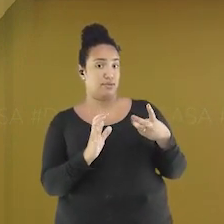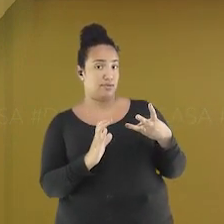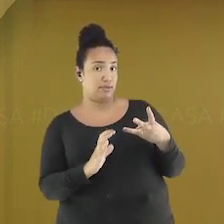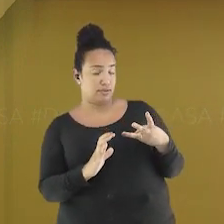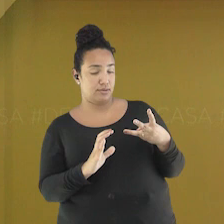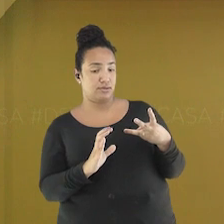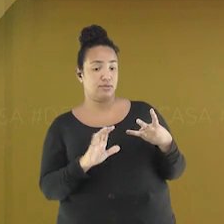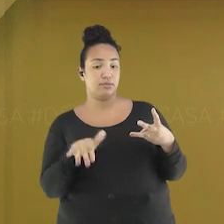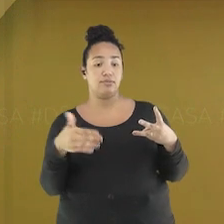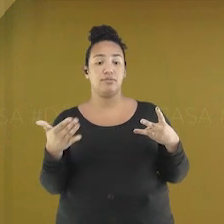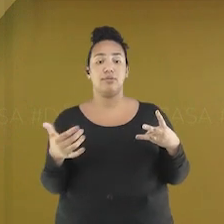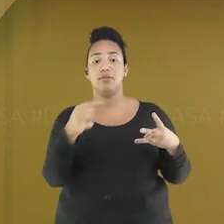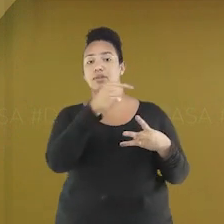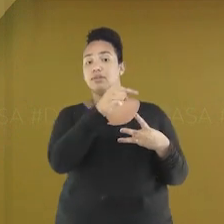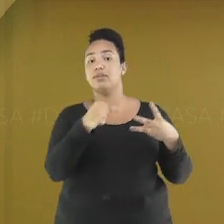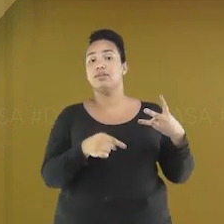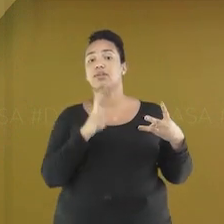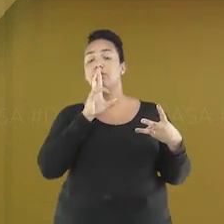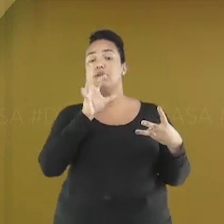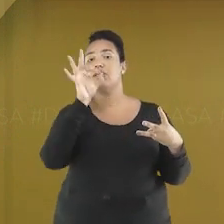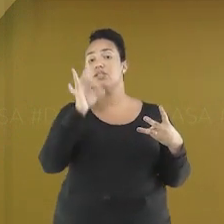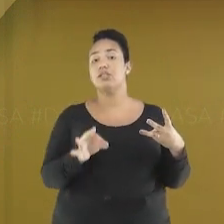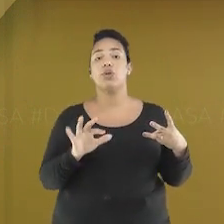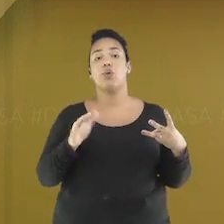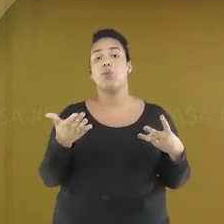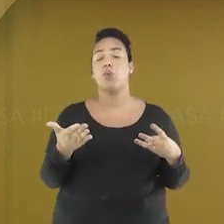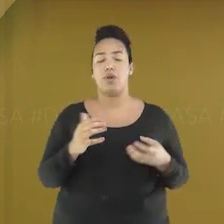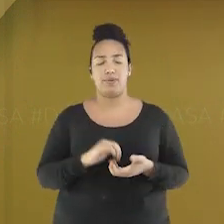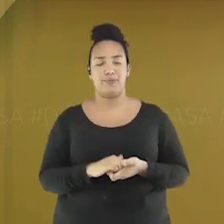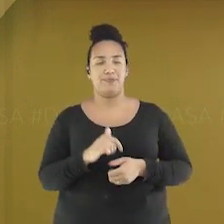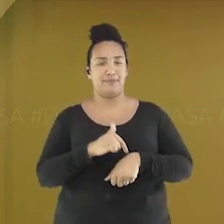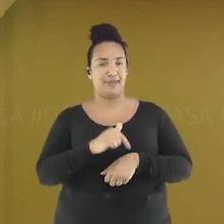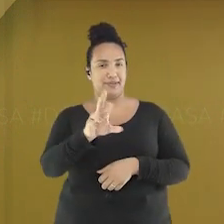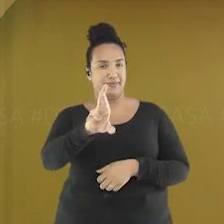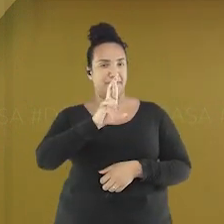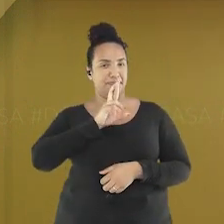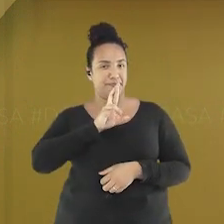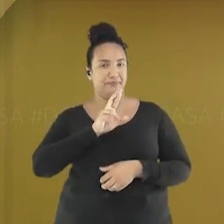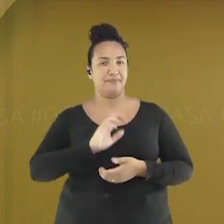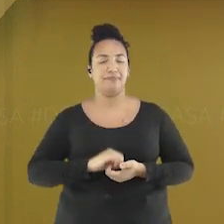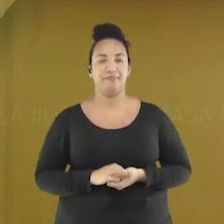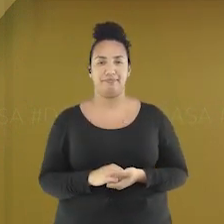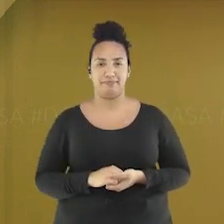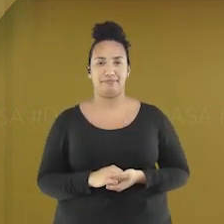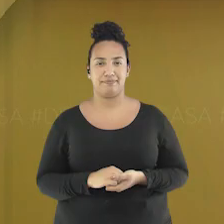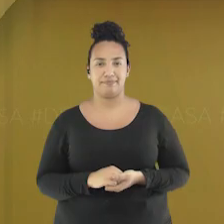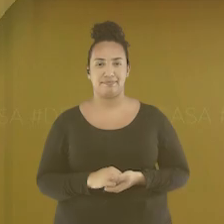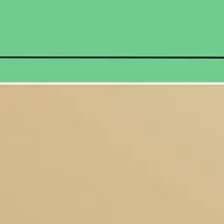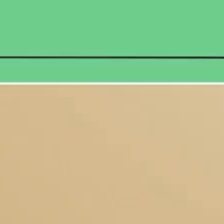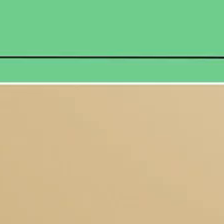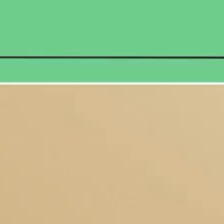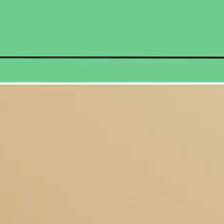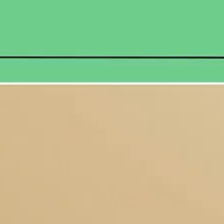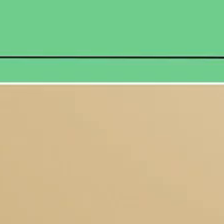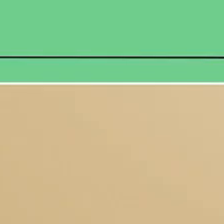B. Thanksgiving. Ou C. Labor Day. Tempo para a resposta.